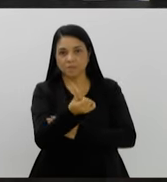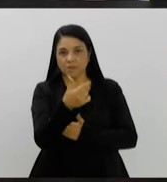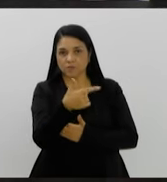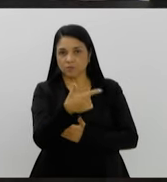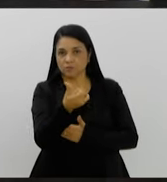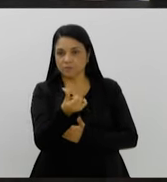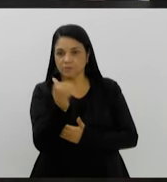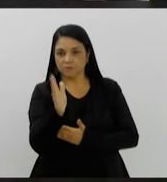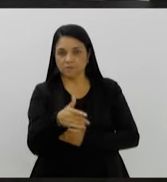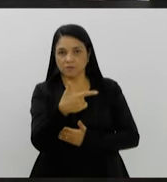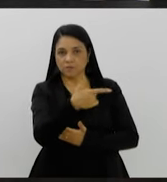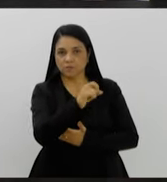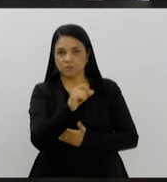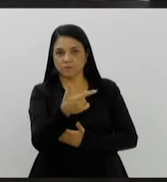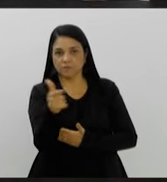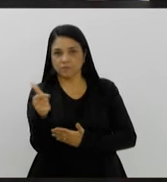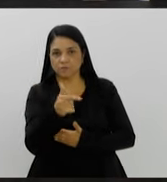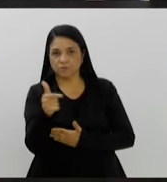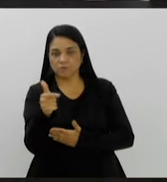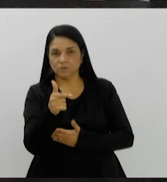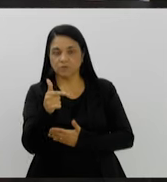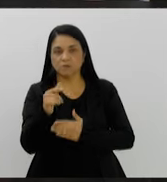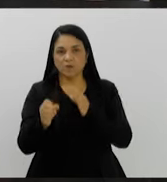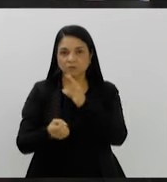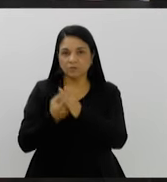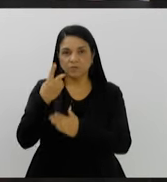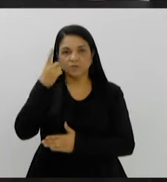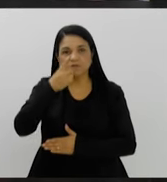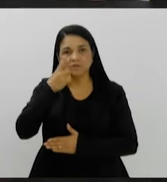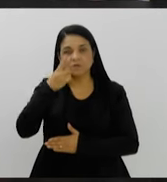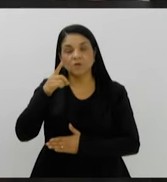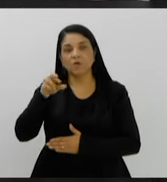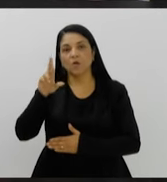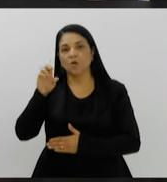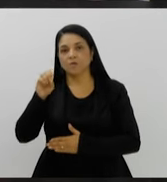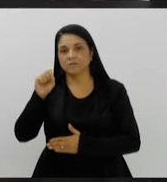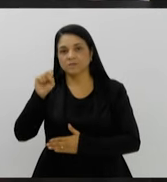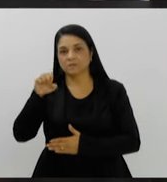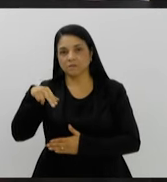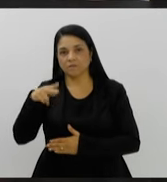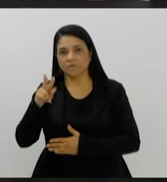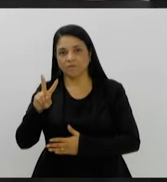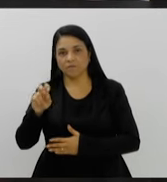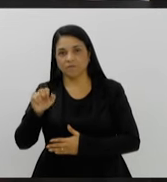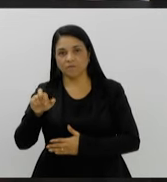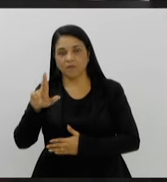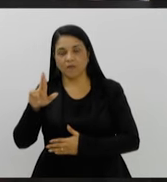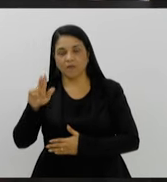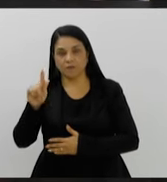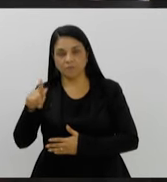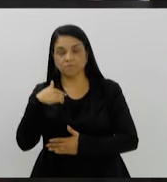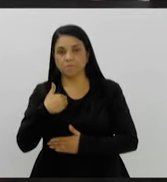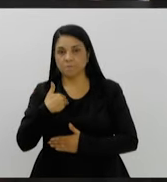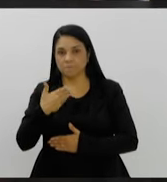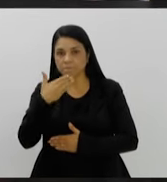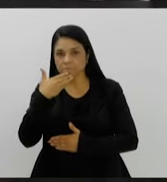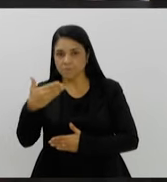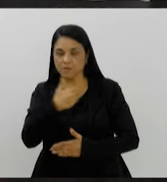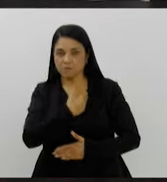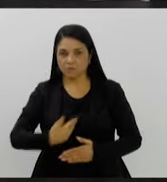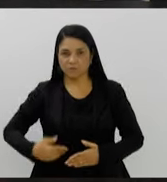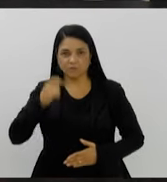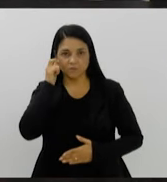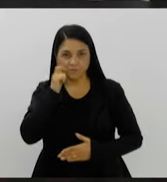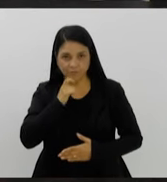626 de 22 de autoria do deputado rosenverg Reis que solicita Excelentíssimo Senhor governador do Estado do Rio de Janeiro Senor